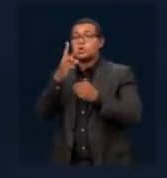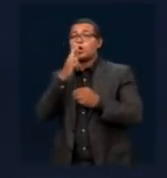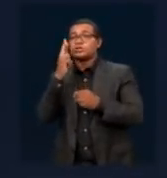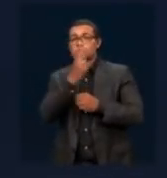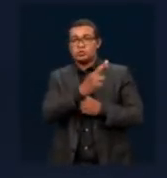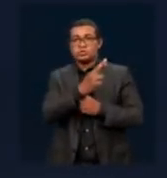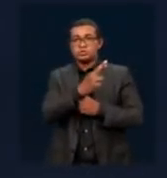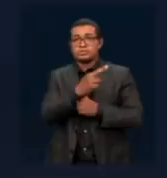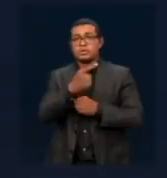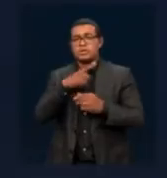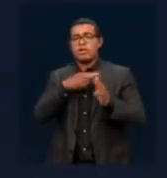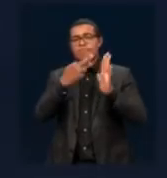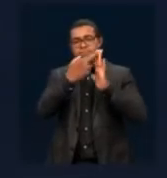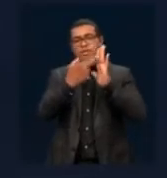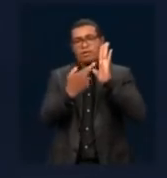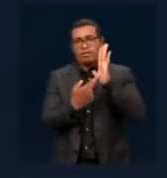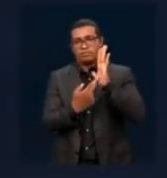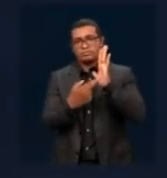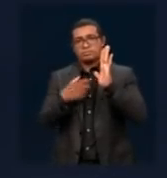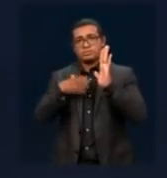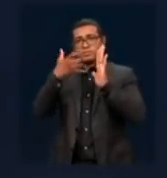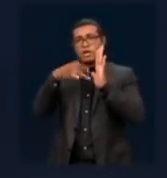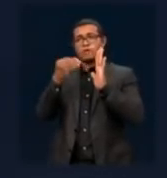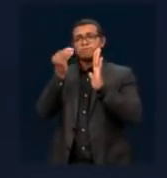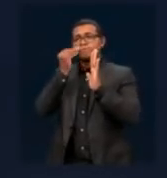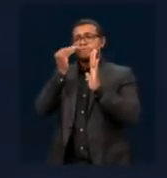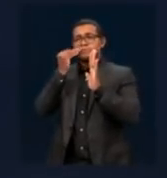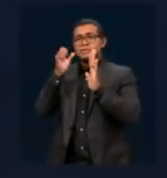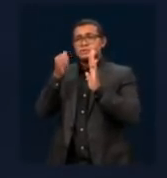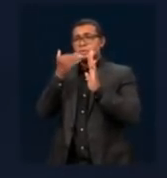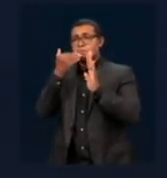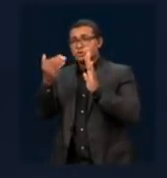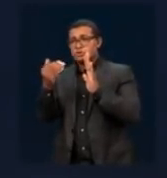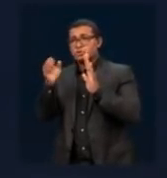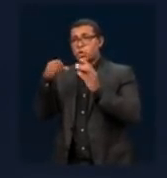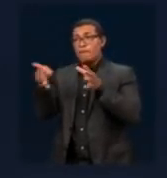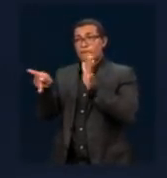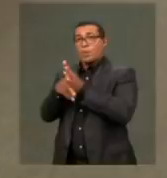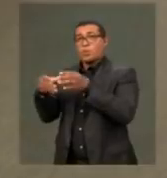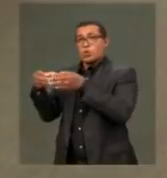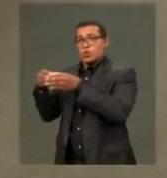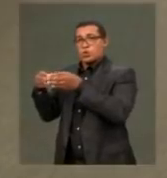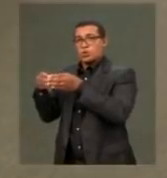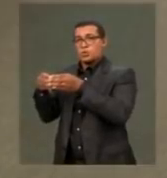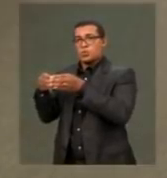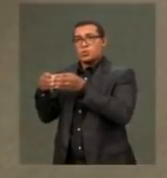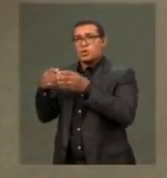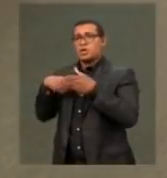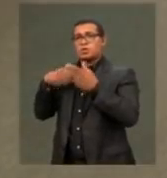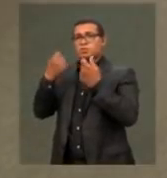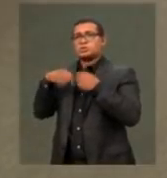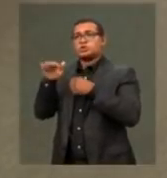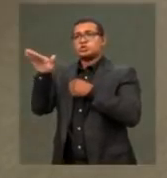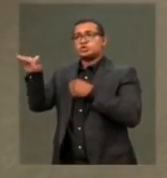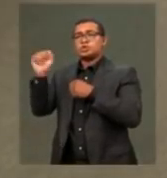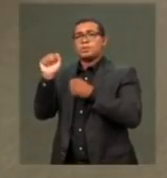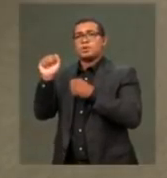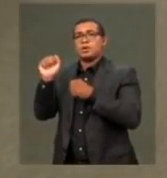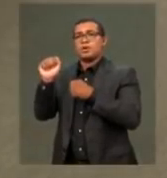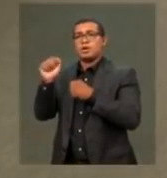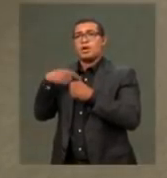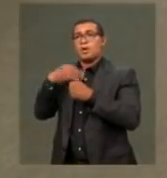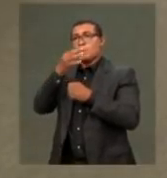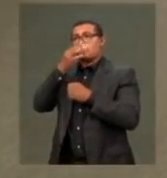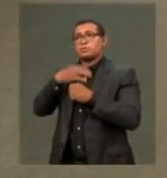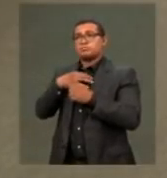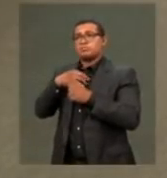cabe a mim de acordo com as regras avaliar esse pedido ou não junto com uma comissão nesse caso nem preciso chamar à comissão eu considero que não